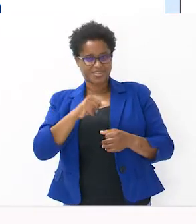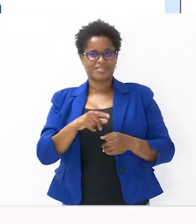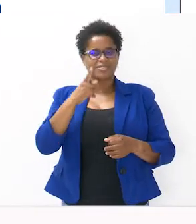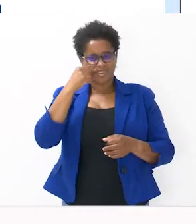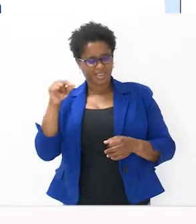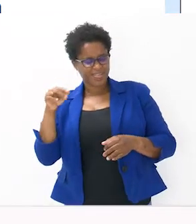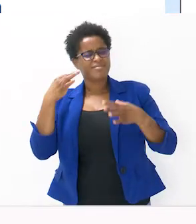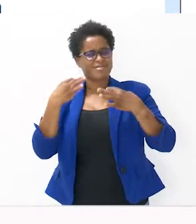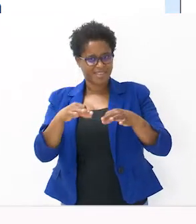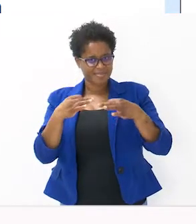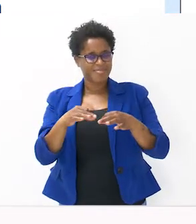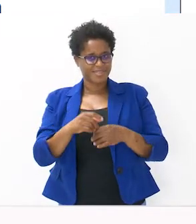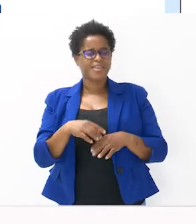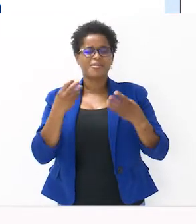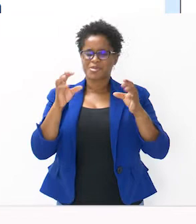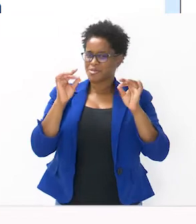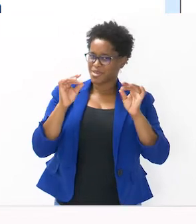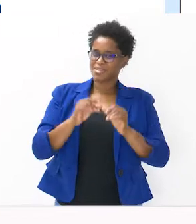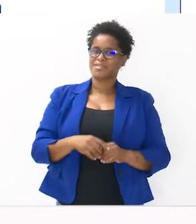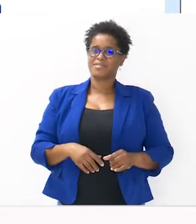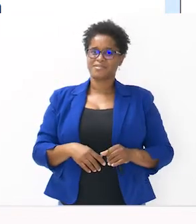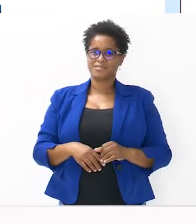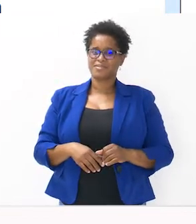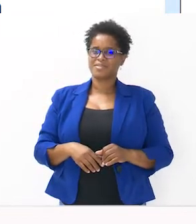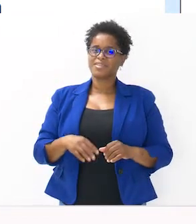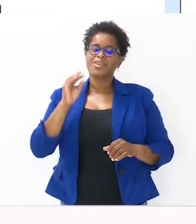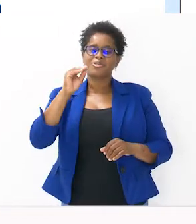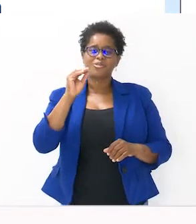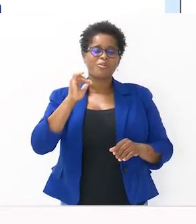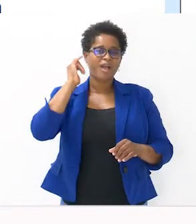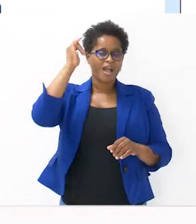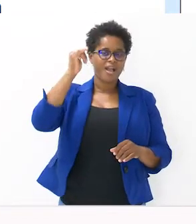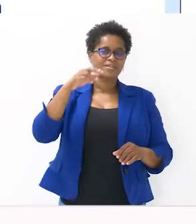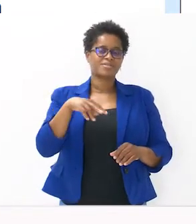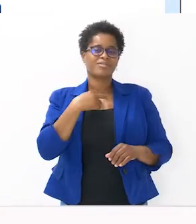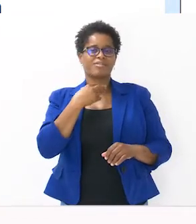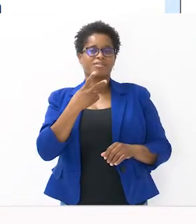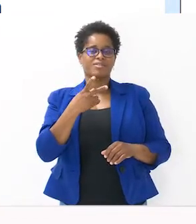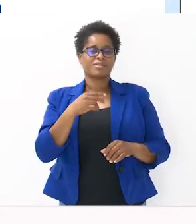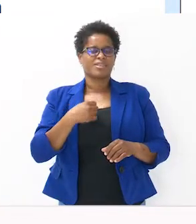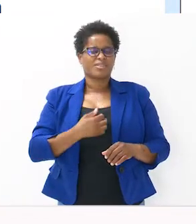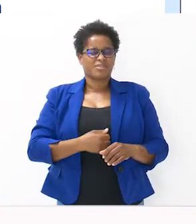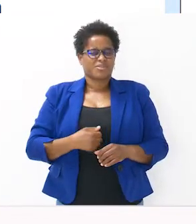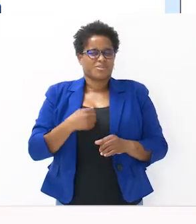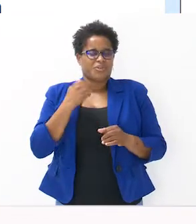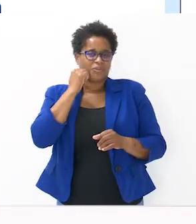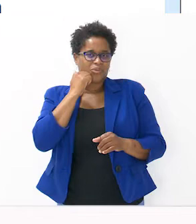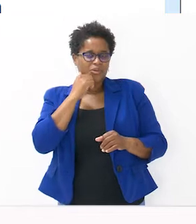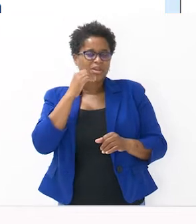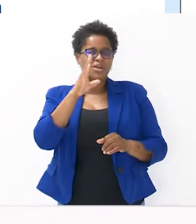caem sempre, é tão divertido. Chamando bem alto e fingindo aflição.